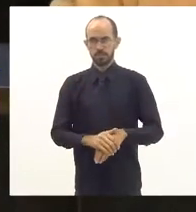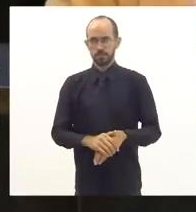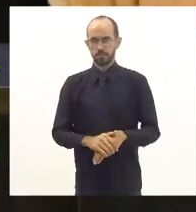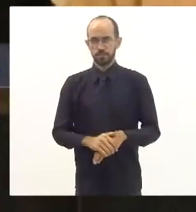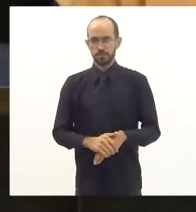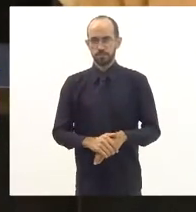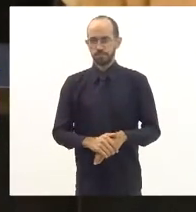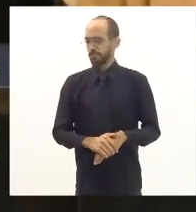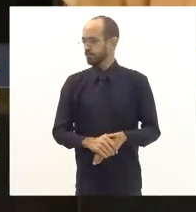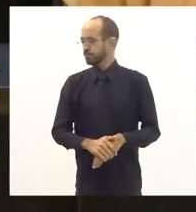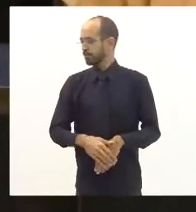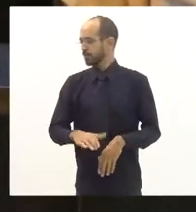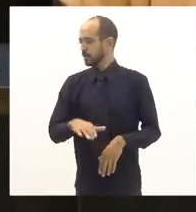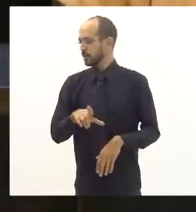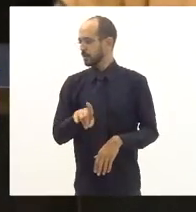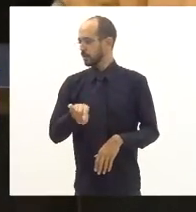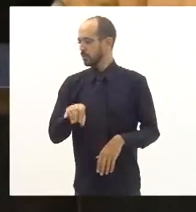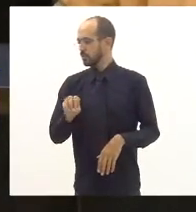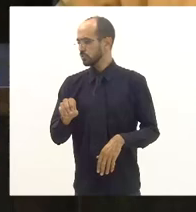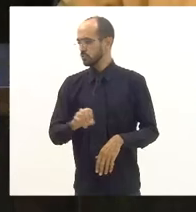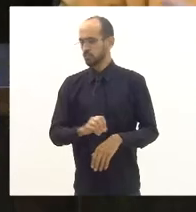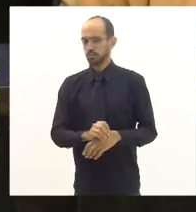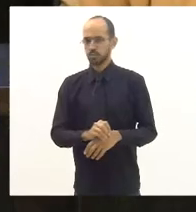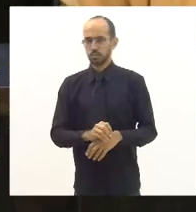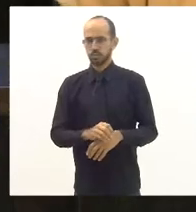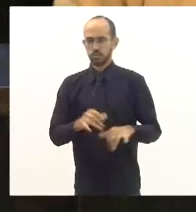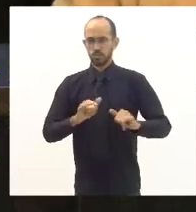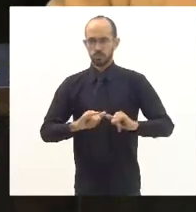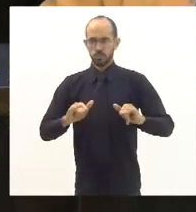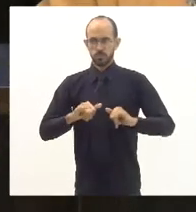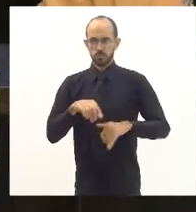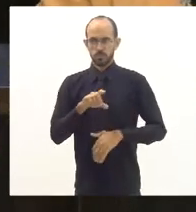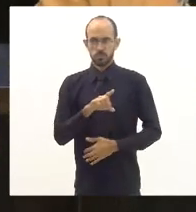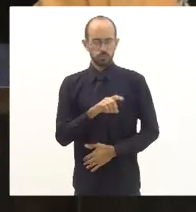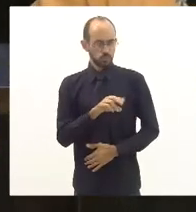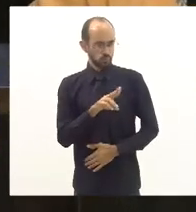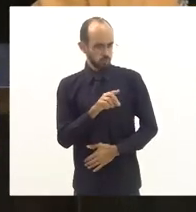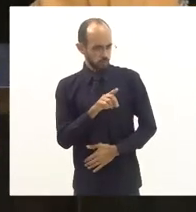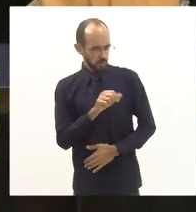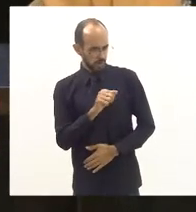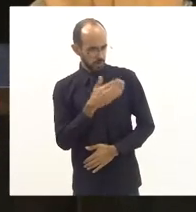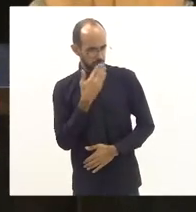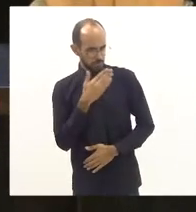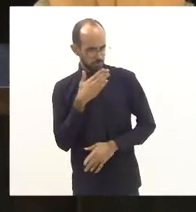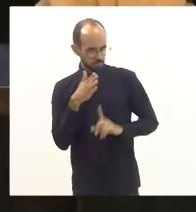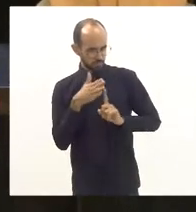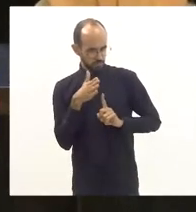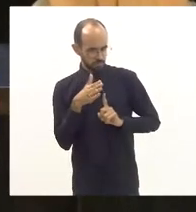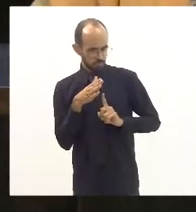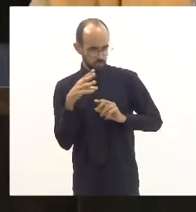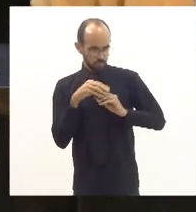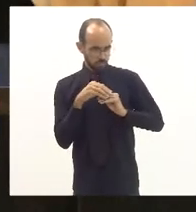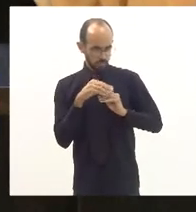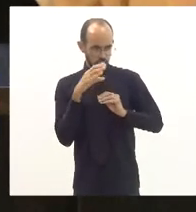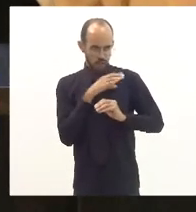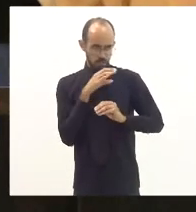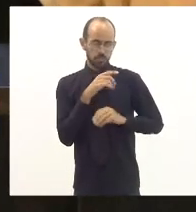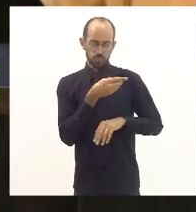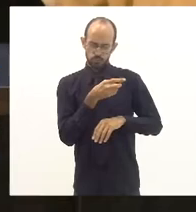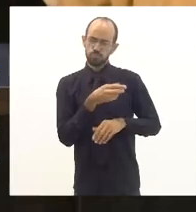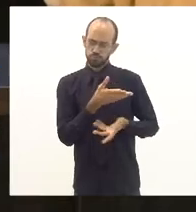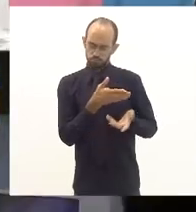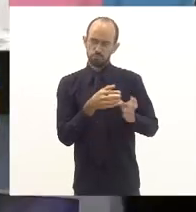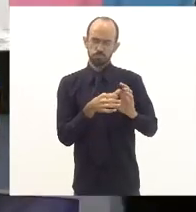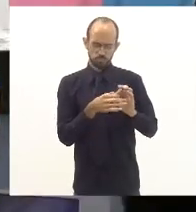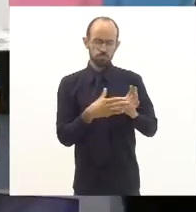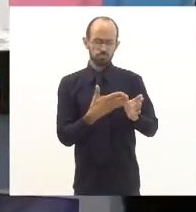por Cláudio para anunciar, Duda pediu a palavra para uma coisa rápida, sempre terá.